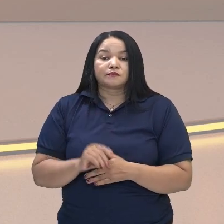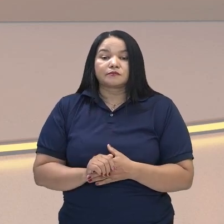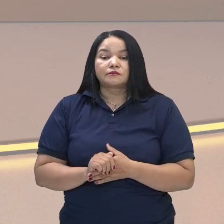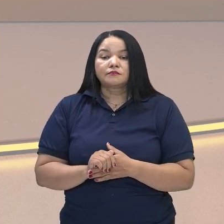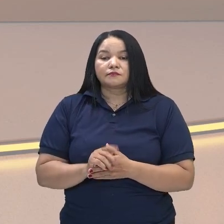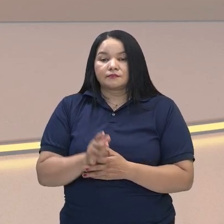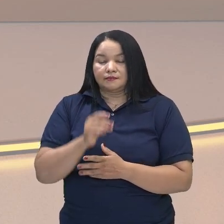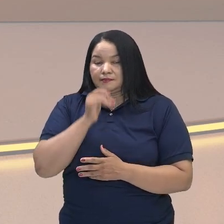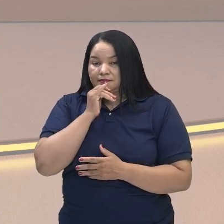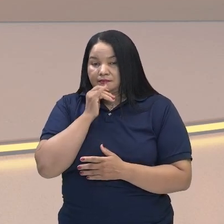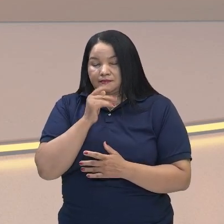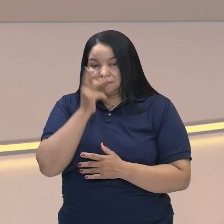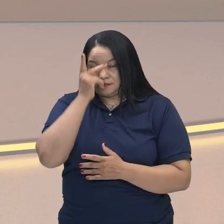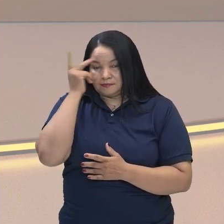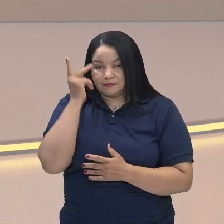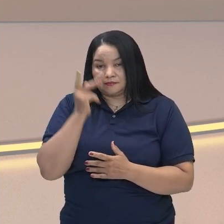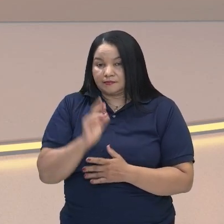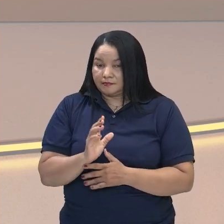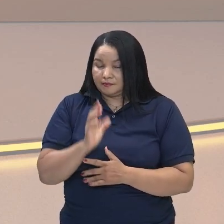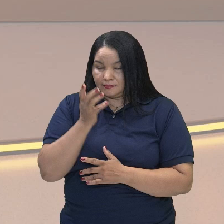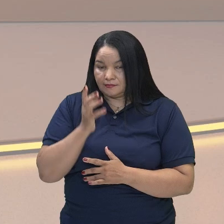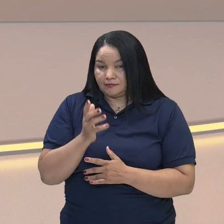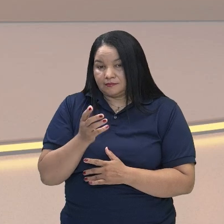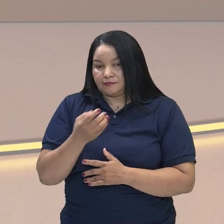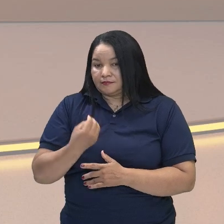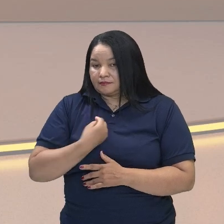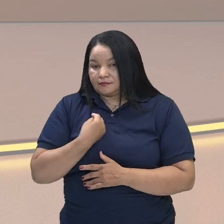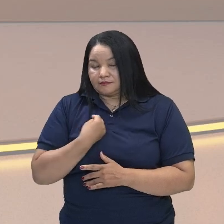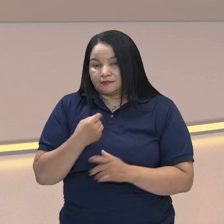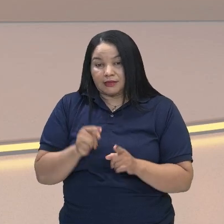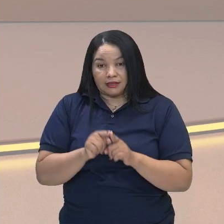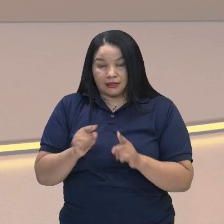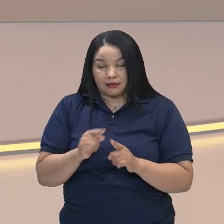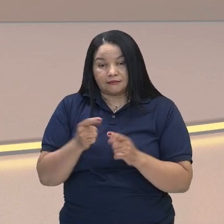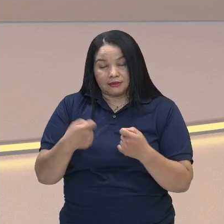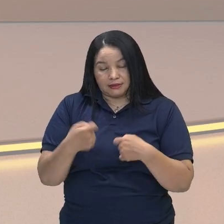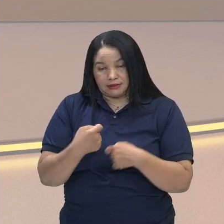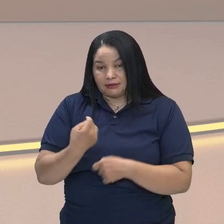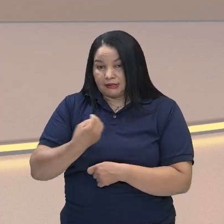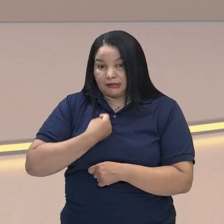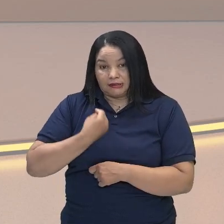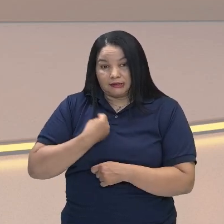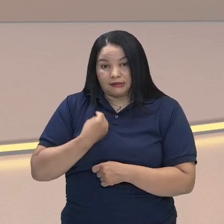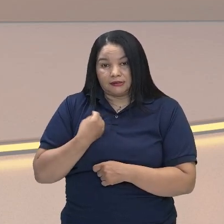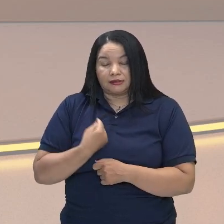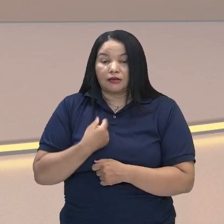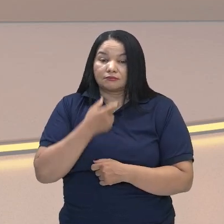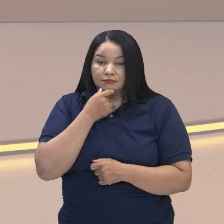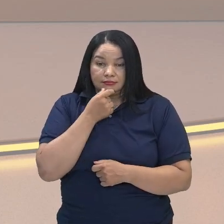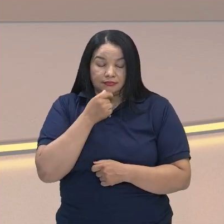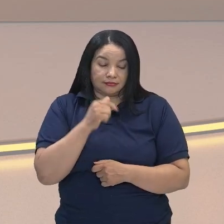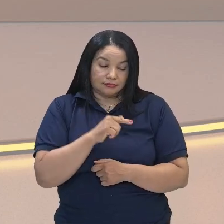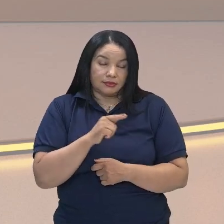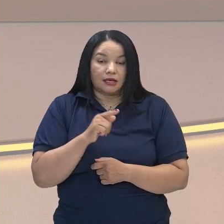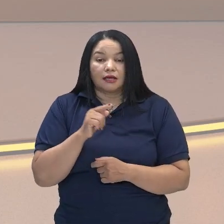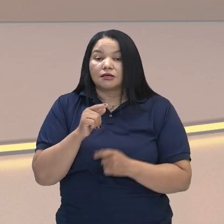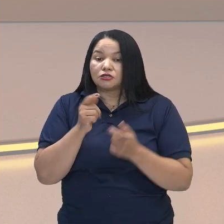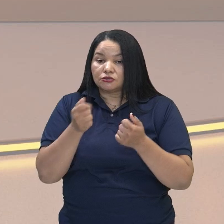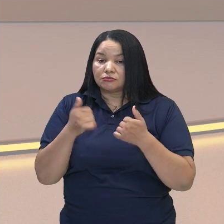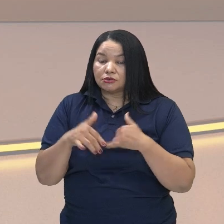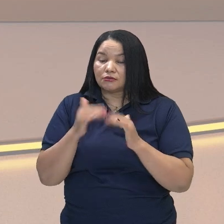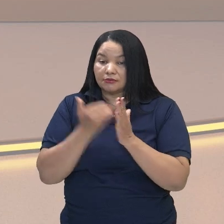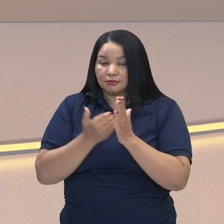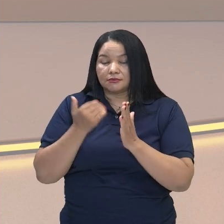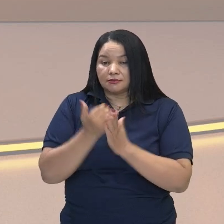pessoas acabam passando por situações, né, para realmente sobreviver. E o Curumim, né, acabou explicando um pouco mais para a